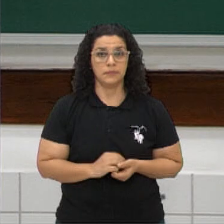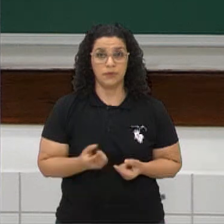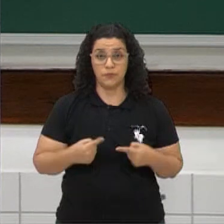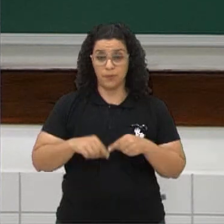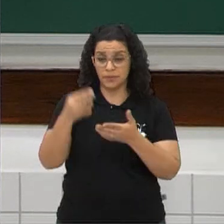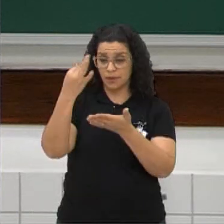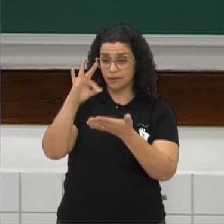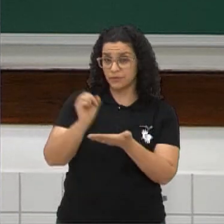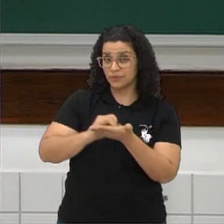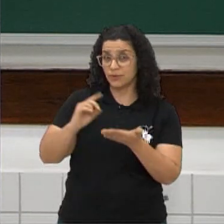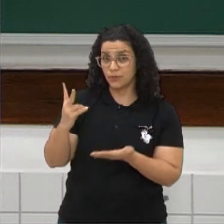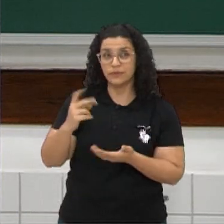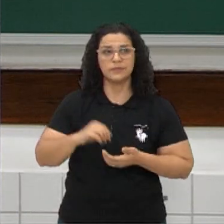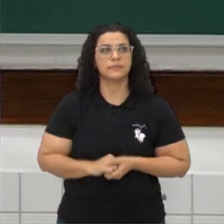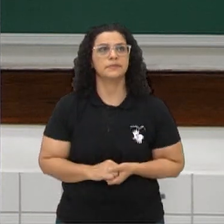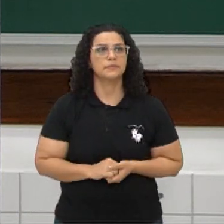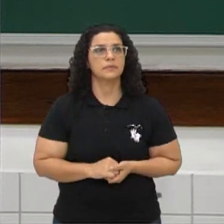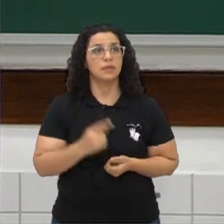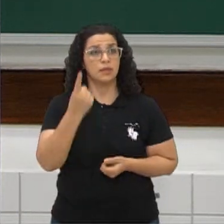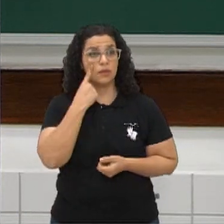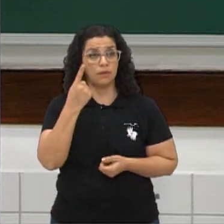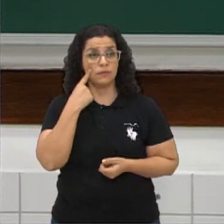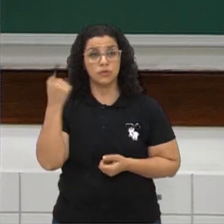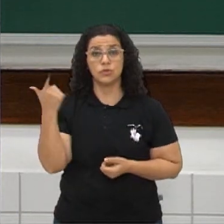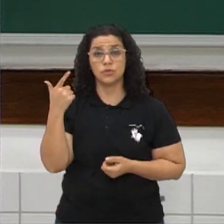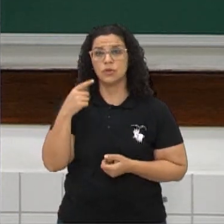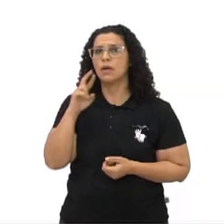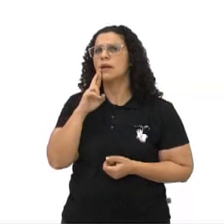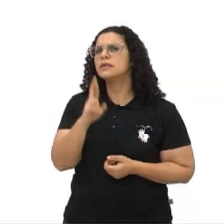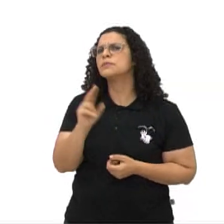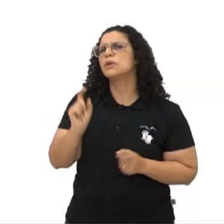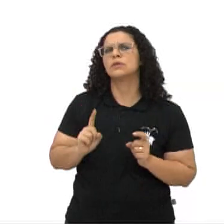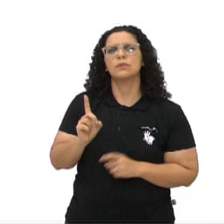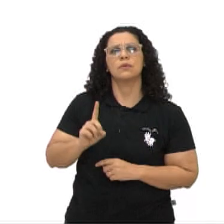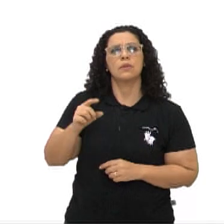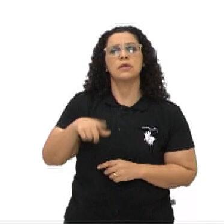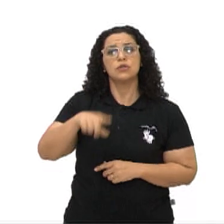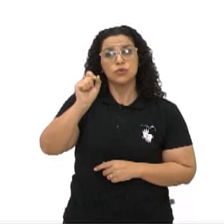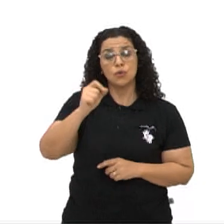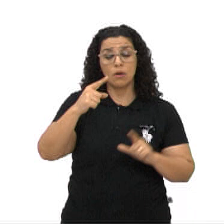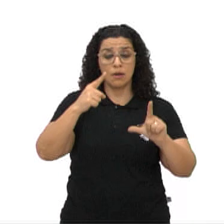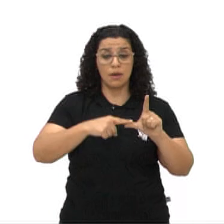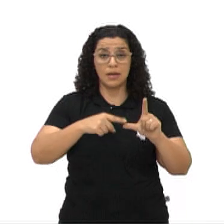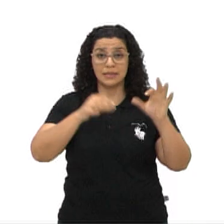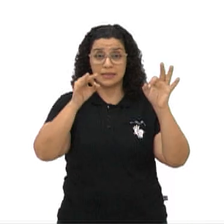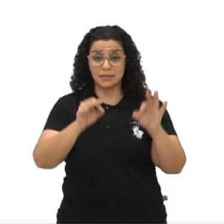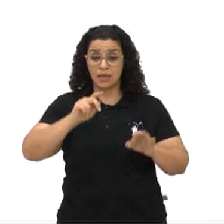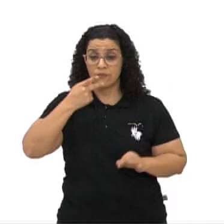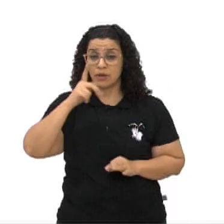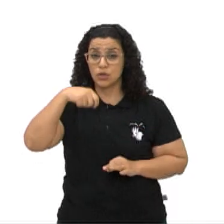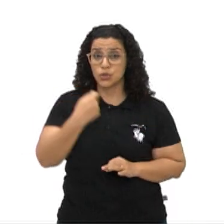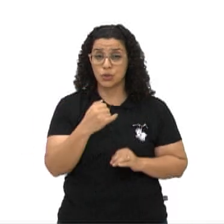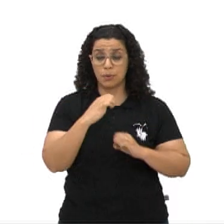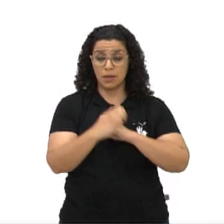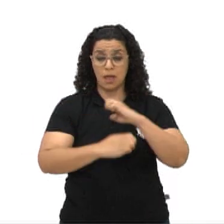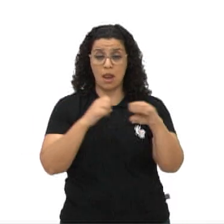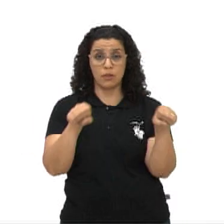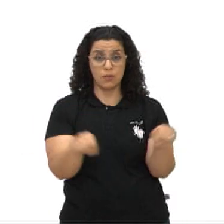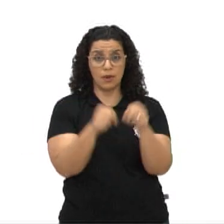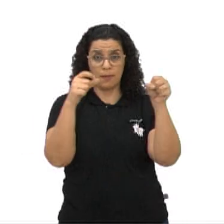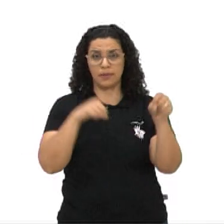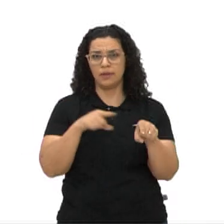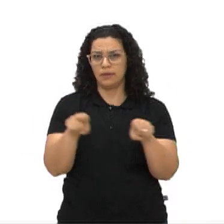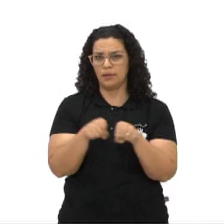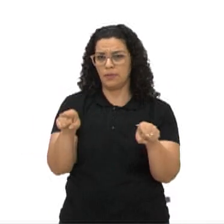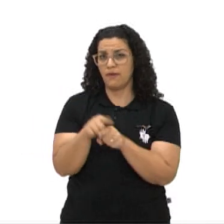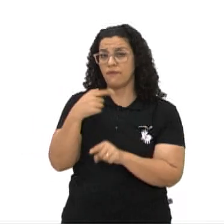Vamos para a correção da atividade? Olha só, atividade 2. Assinale a alternativa correta sobre a eletrólise. A reação